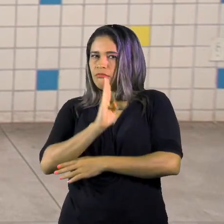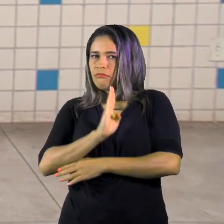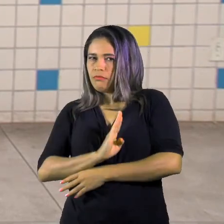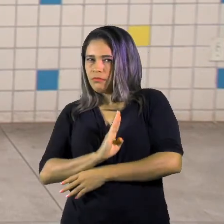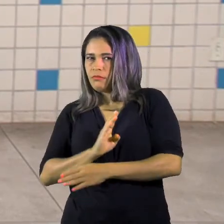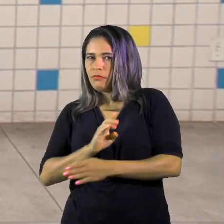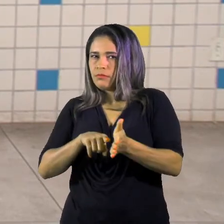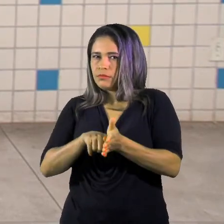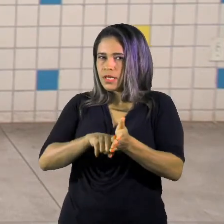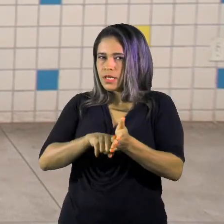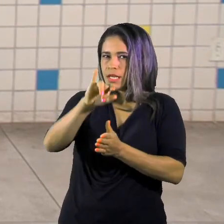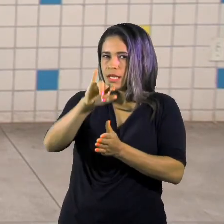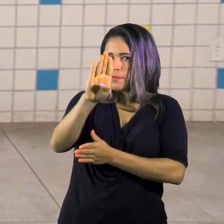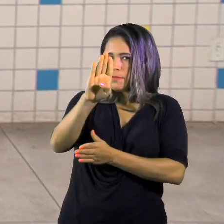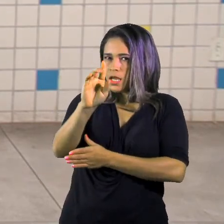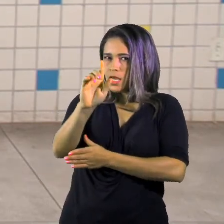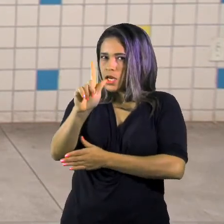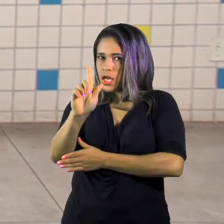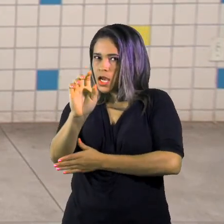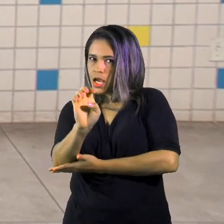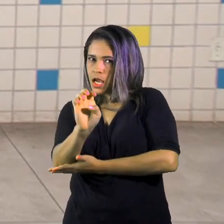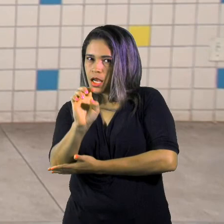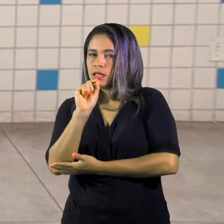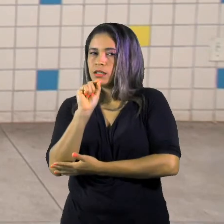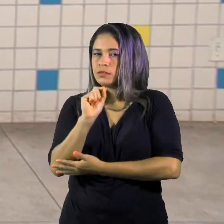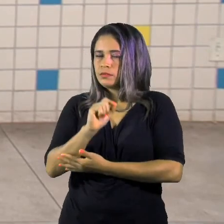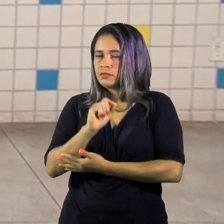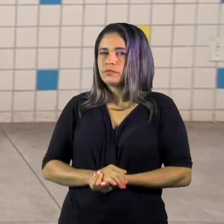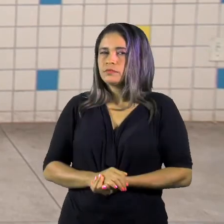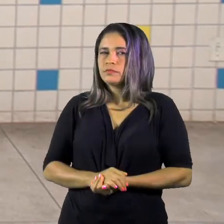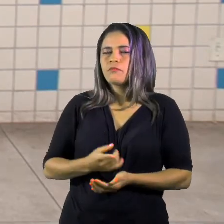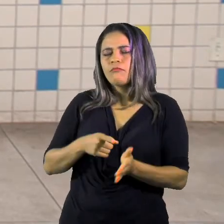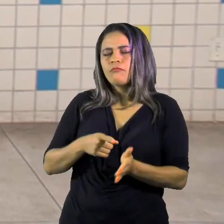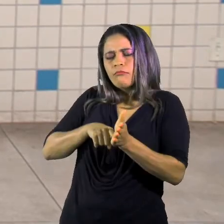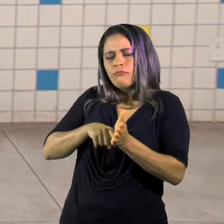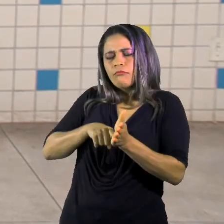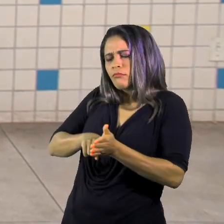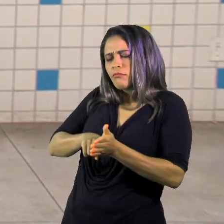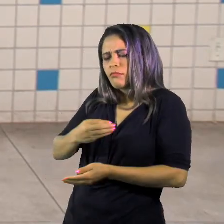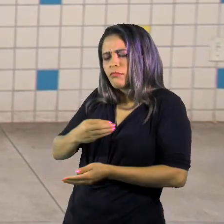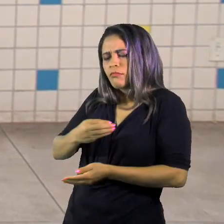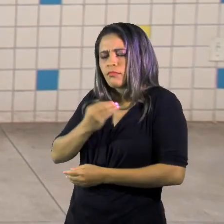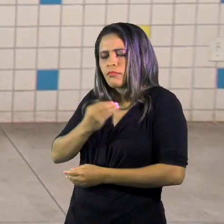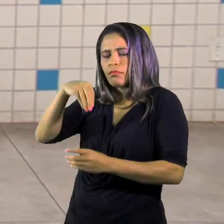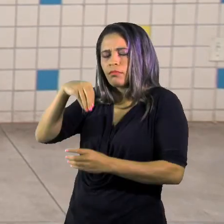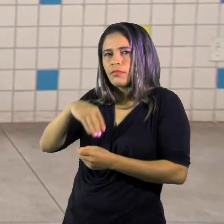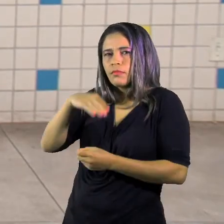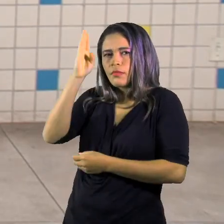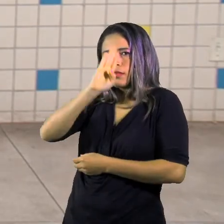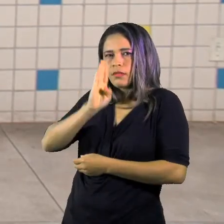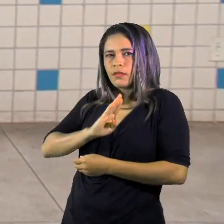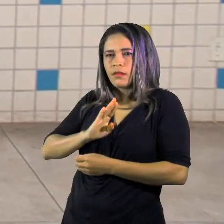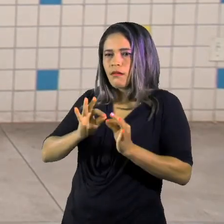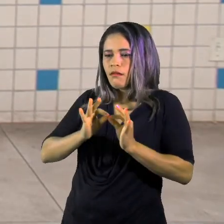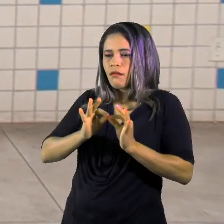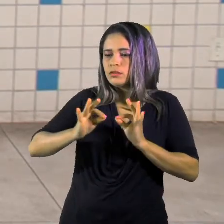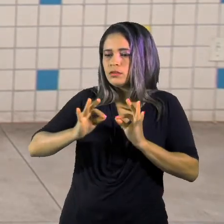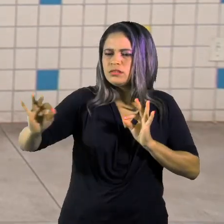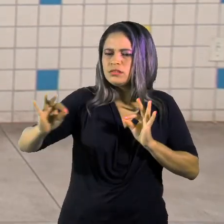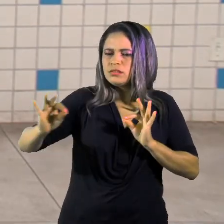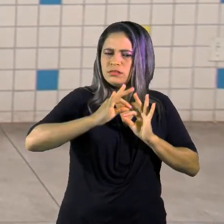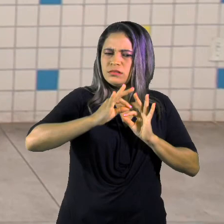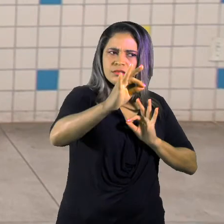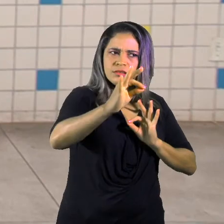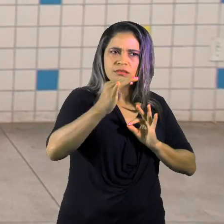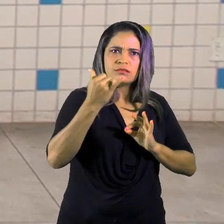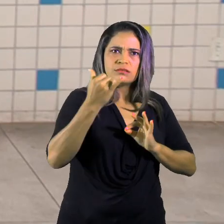o IBGE. O IBGE, ele verificou que existe no Brasil mais linhas de celular do que